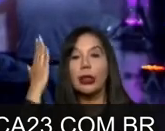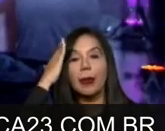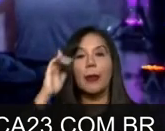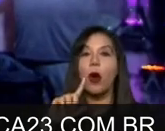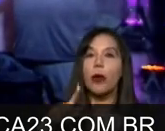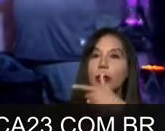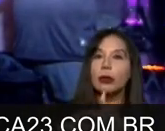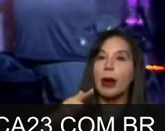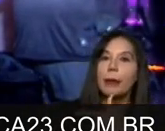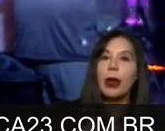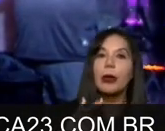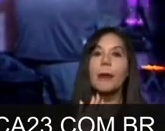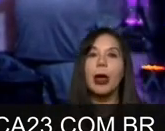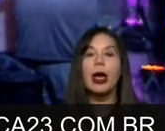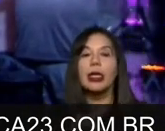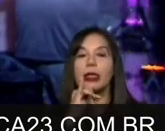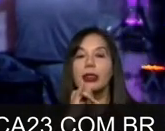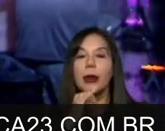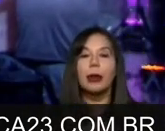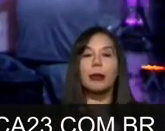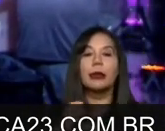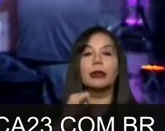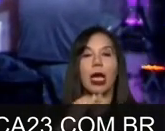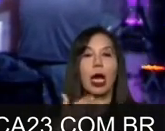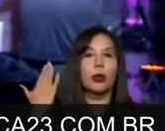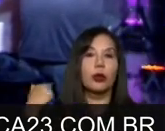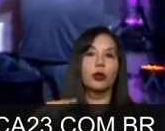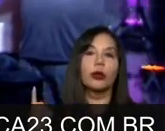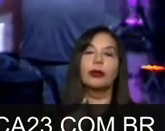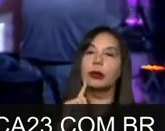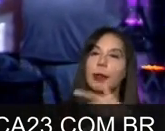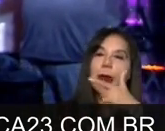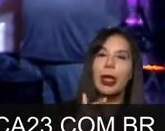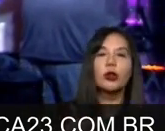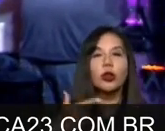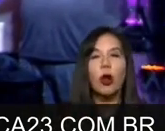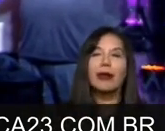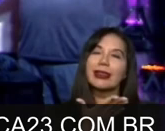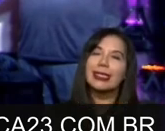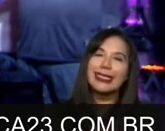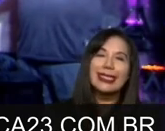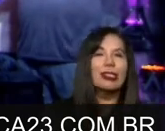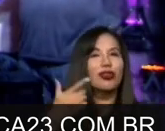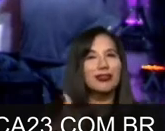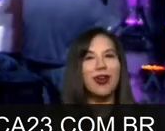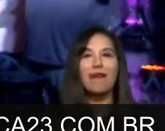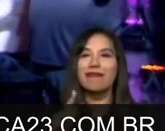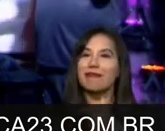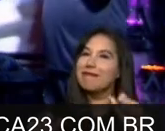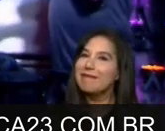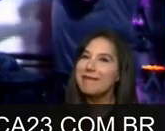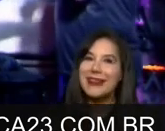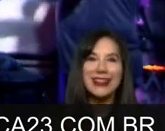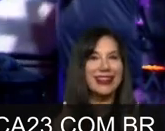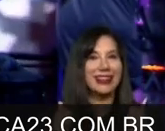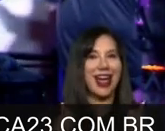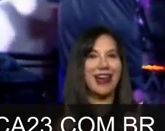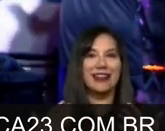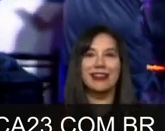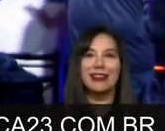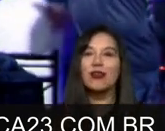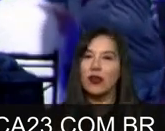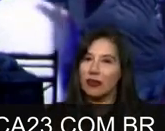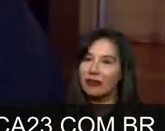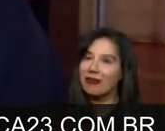o que passou já está no ano passado, esse ano a gente vai ter que trabalhar tudo de novo, tem que treinar tudo de novo, tem muita coisa para melhorar e